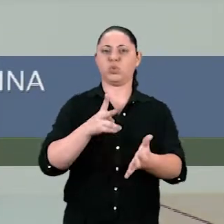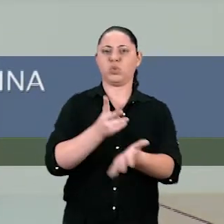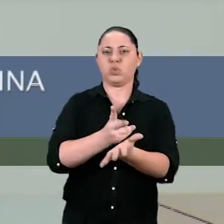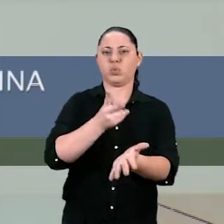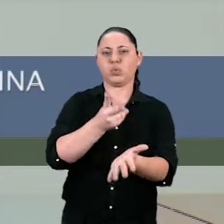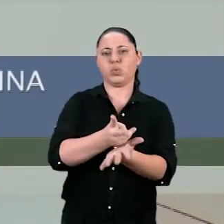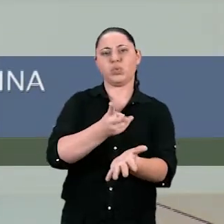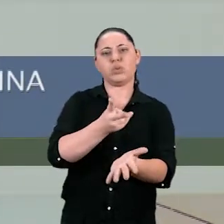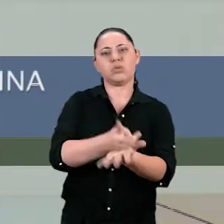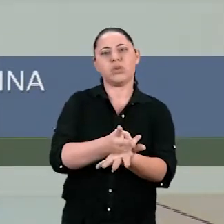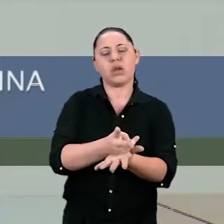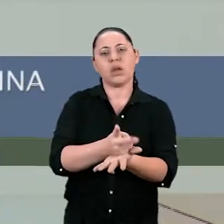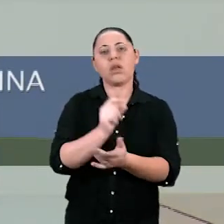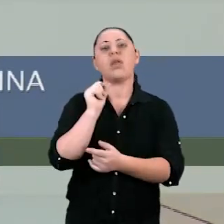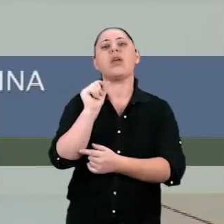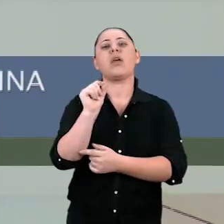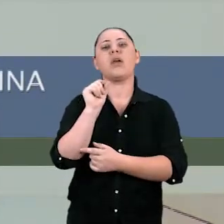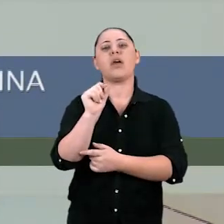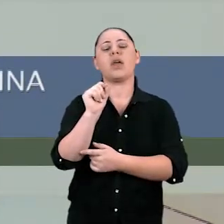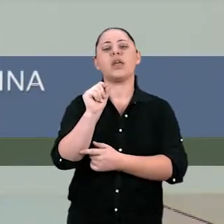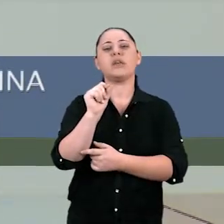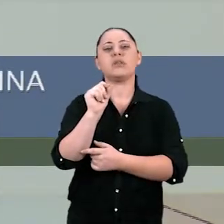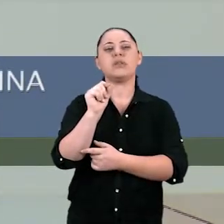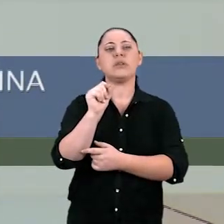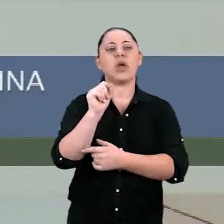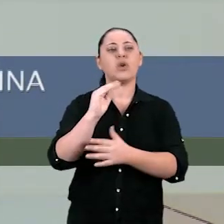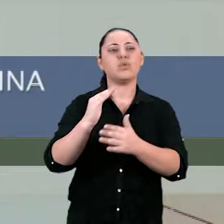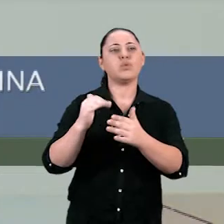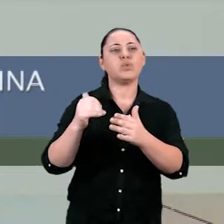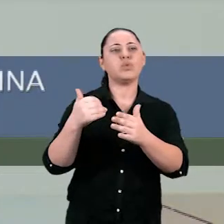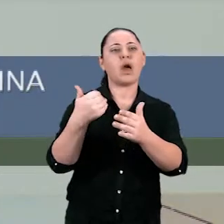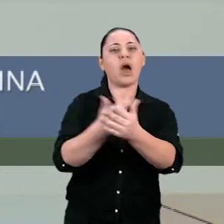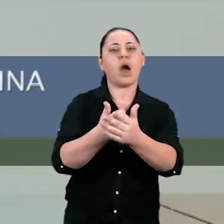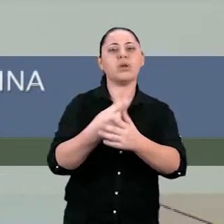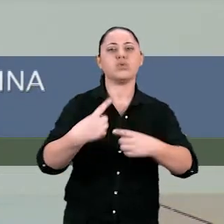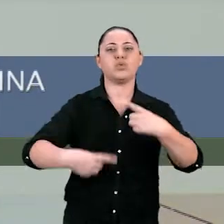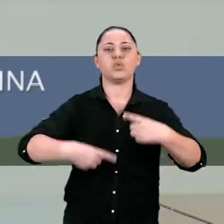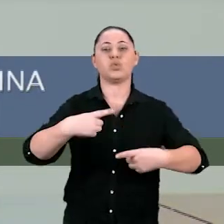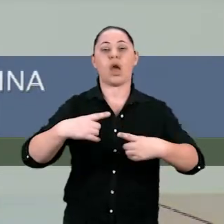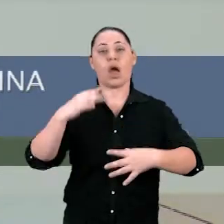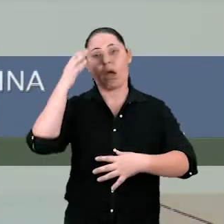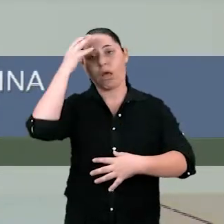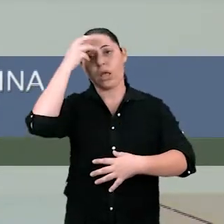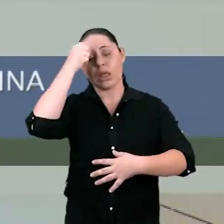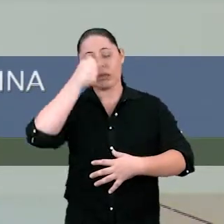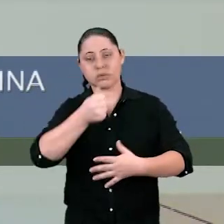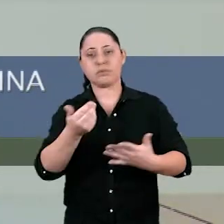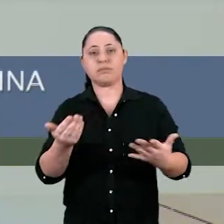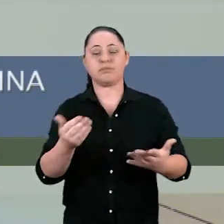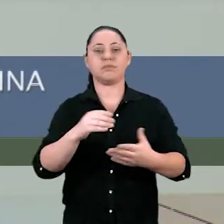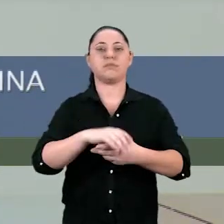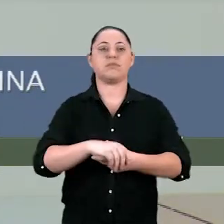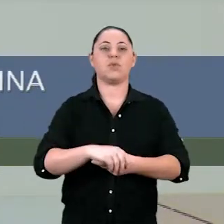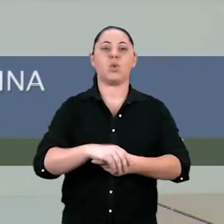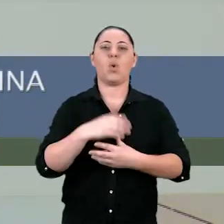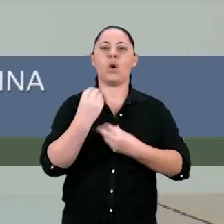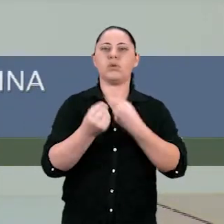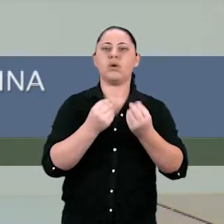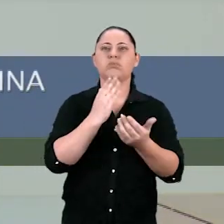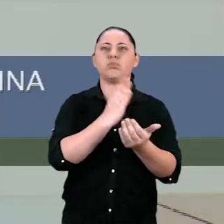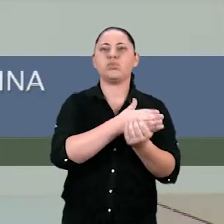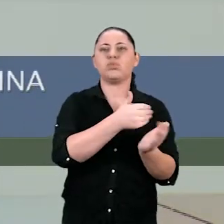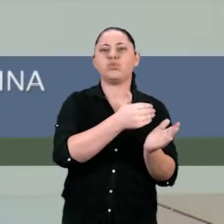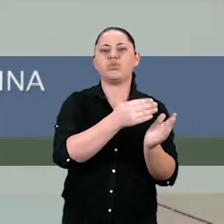e que vai desaguar com decisões políticas. E como um processo,